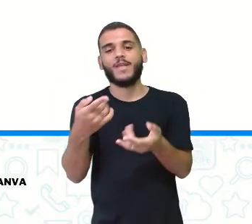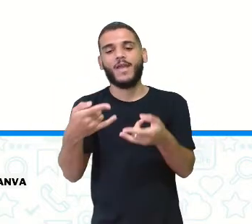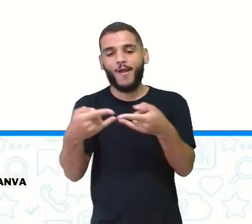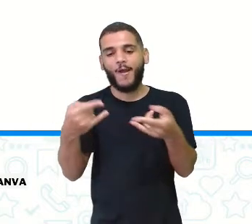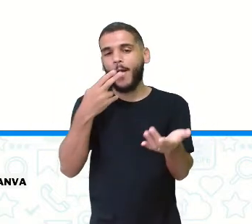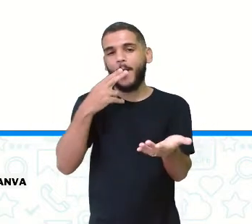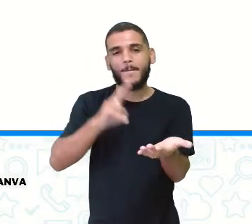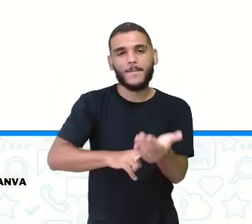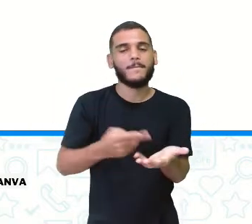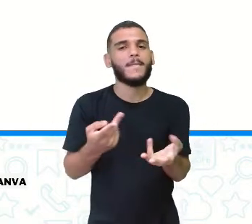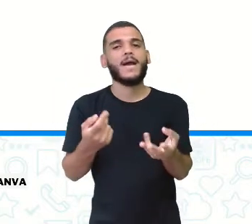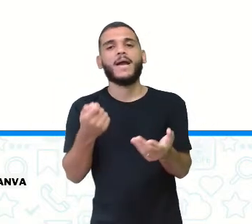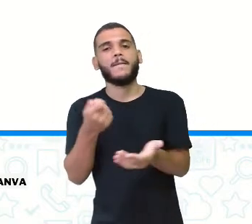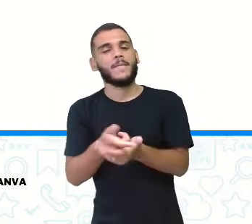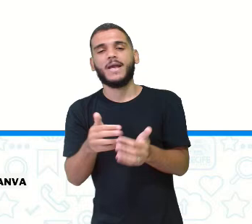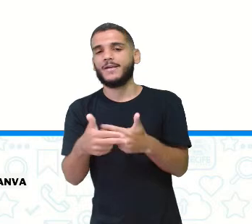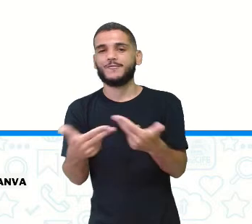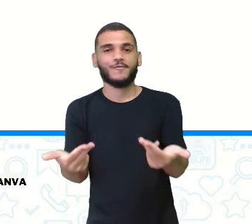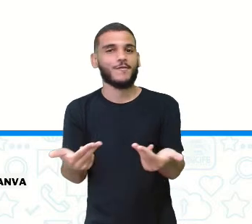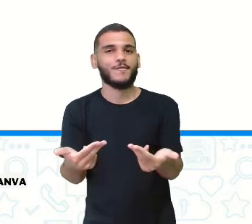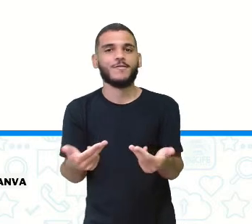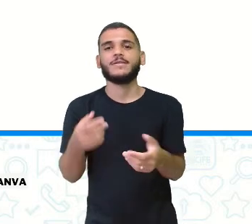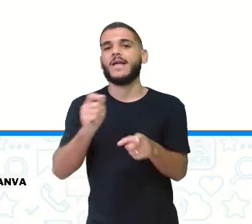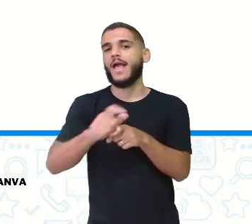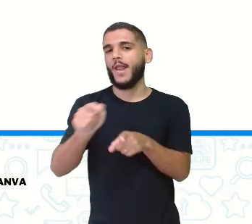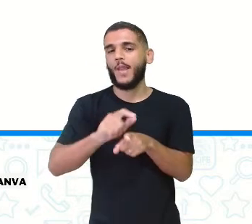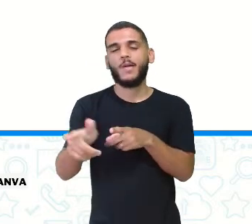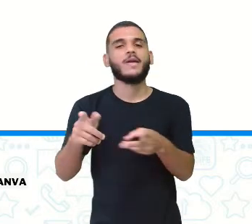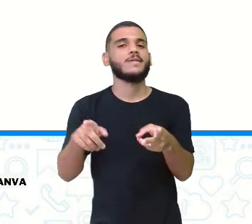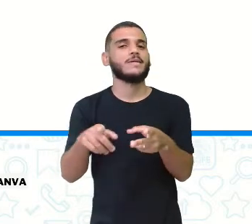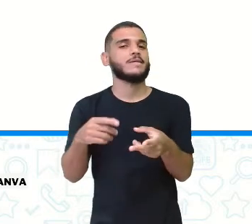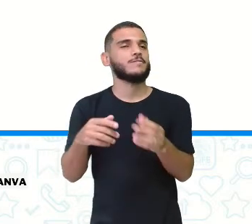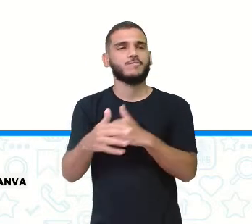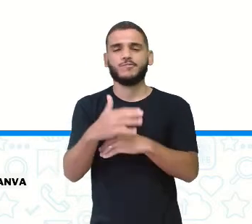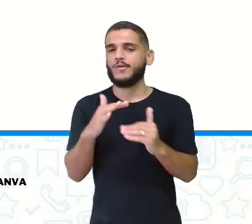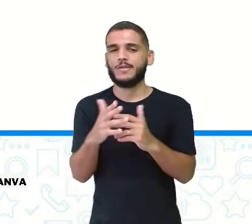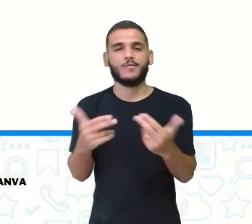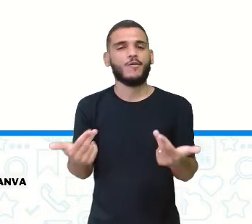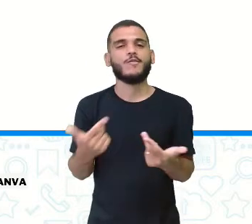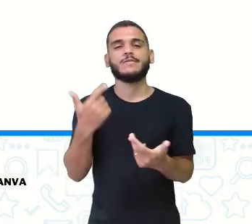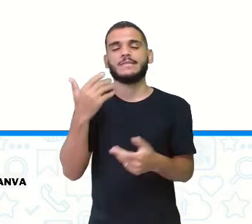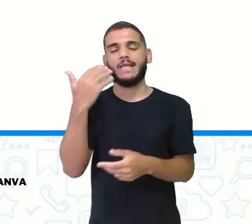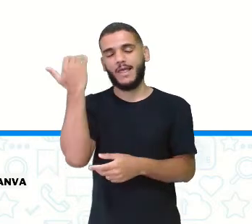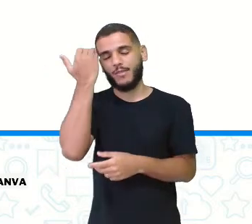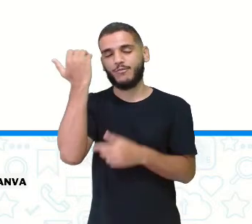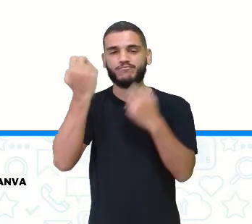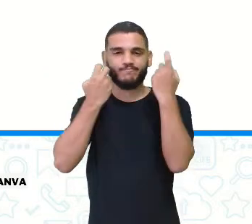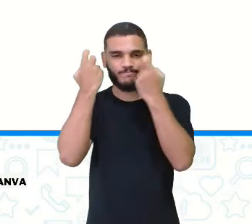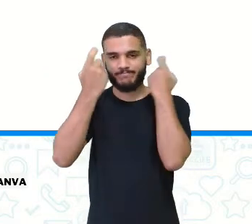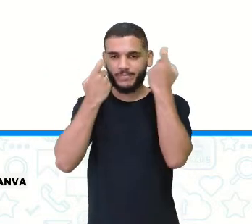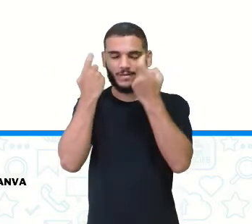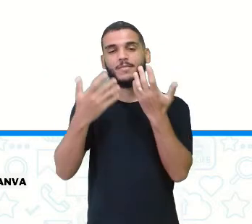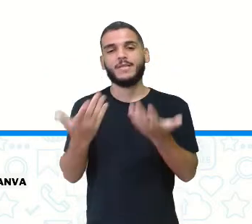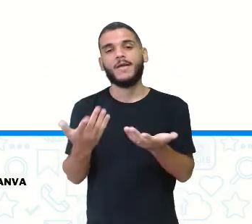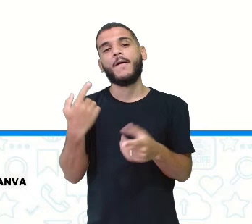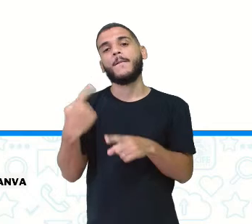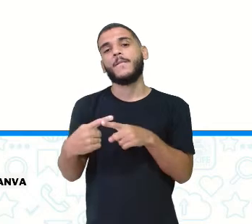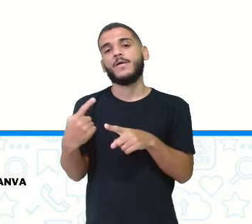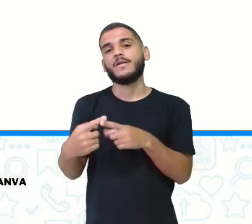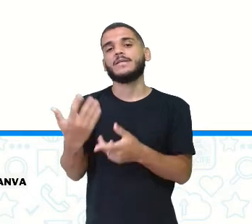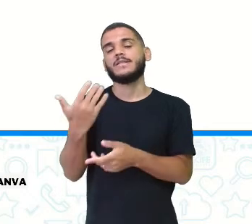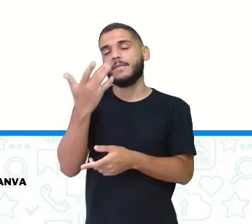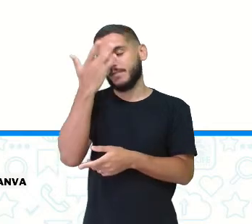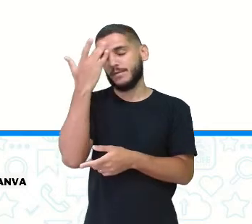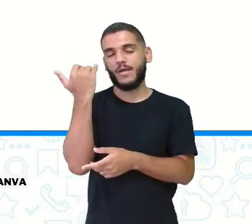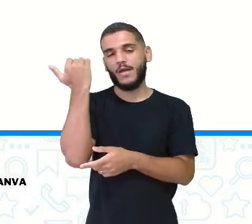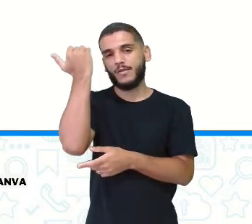para pagar, não tem nada disso. Os adultos é que se preocupam com todas essas coisas. Por isso que os adultos acabam rindo